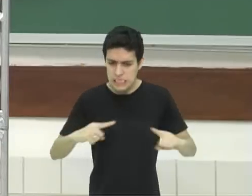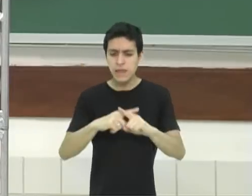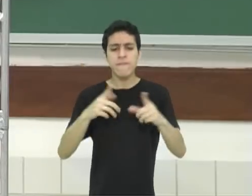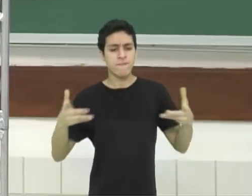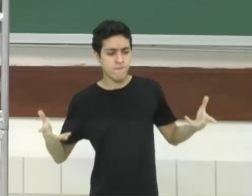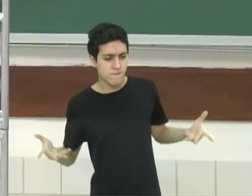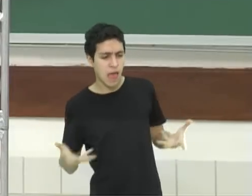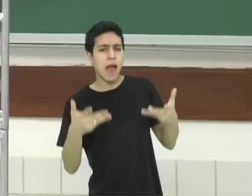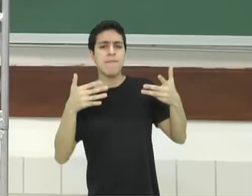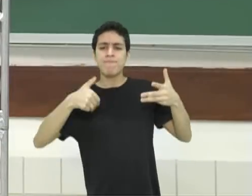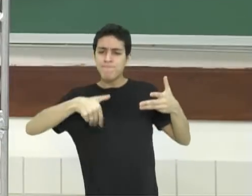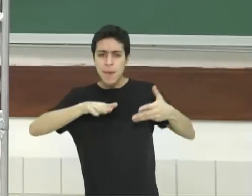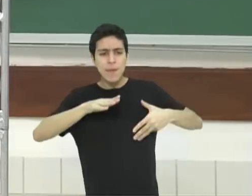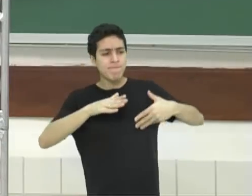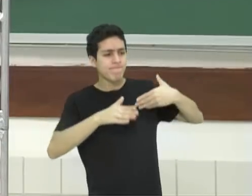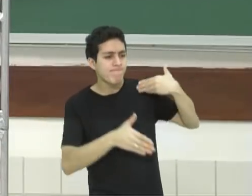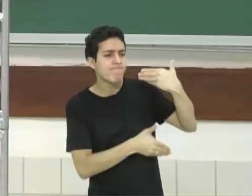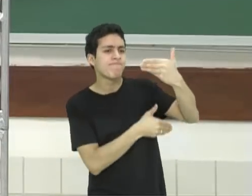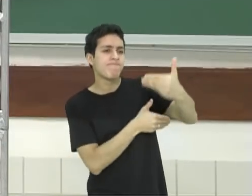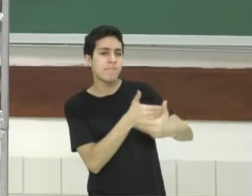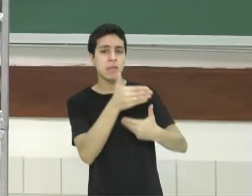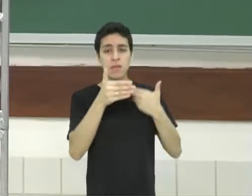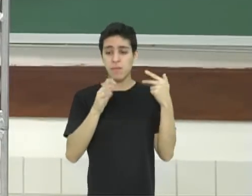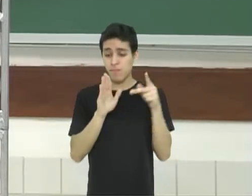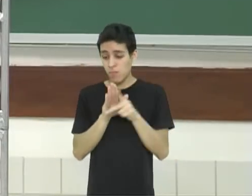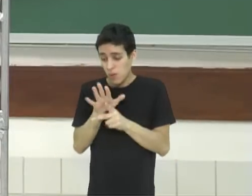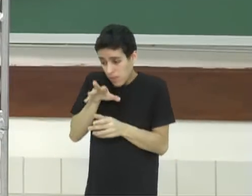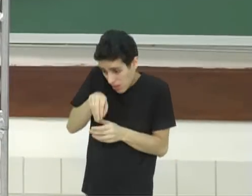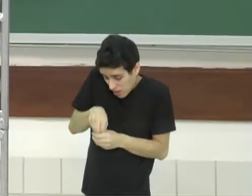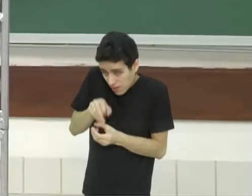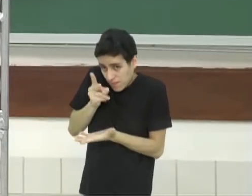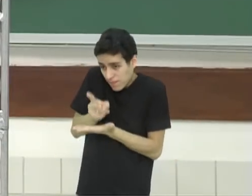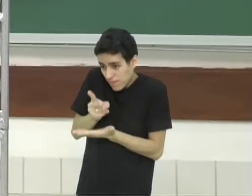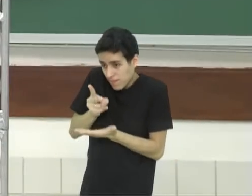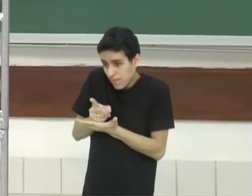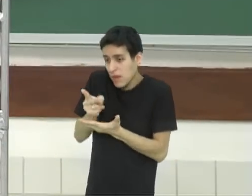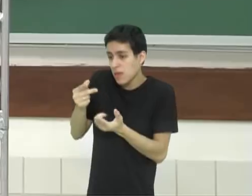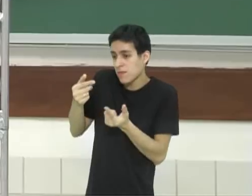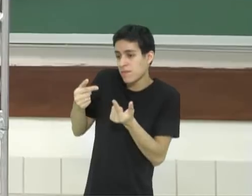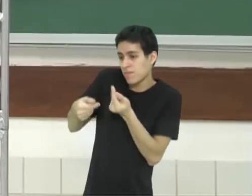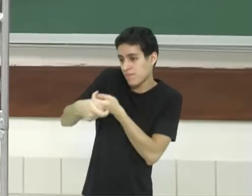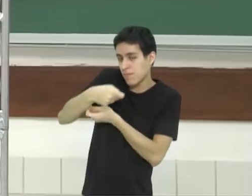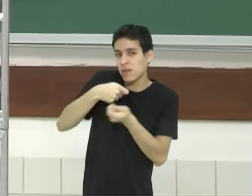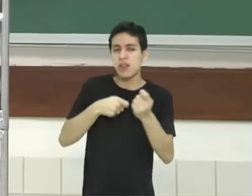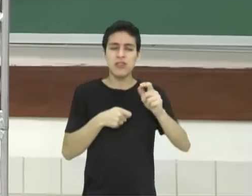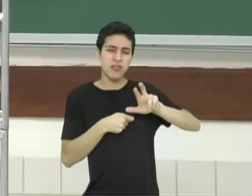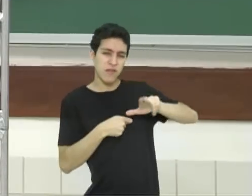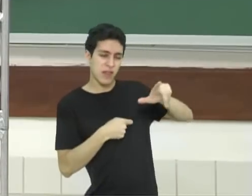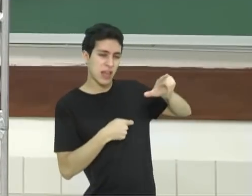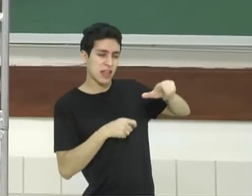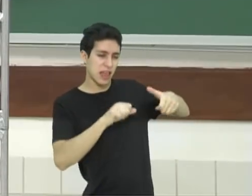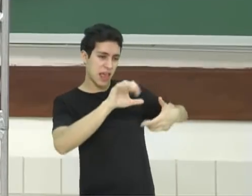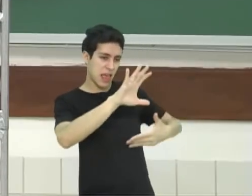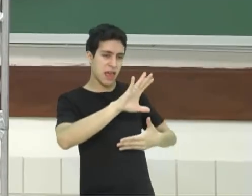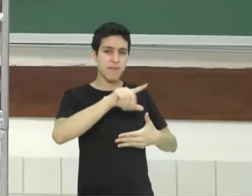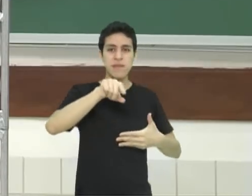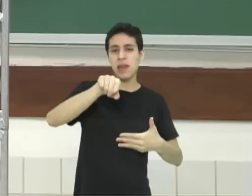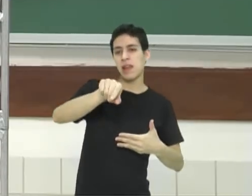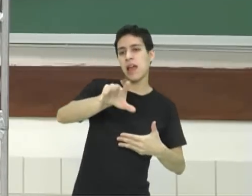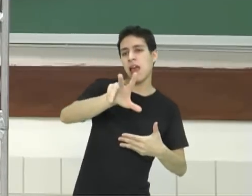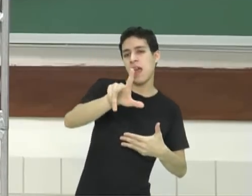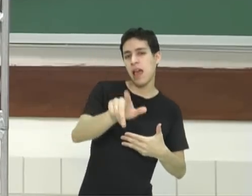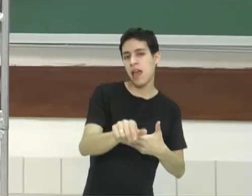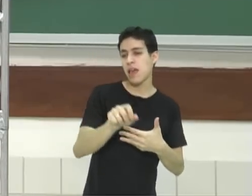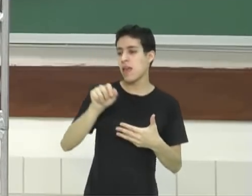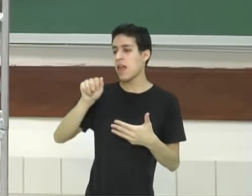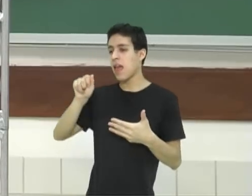subsidiadas, recebem investimentos do mercado interno, ao contrário da América, África e alguns países da Ásia,